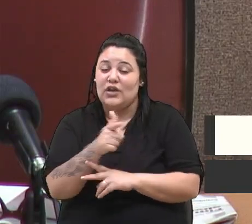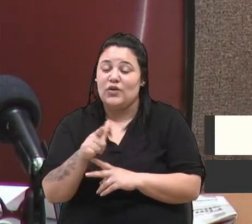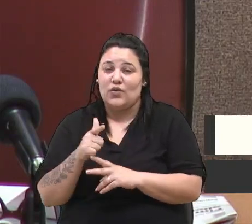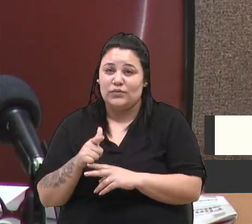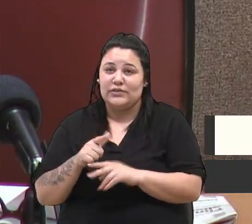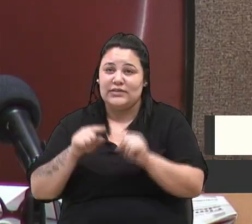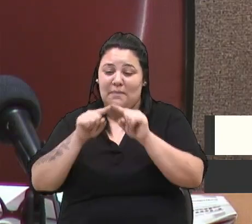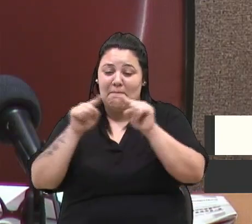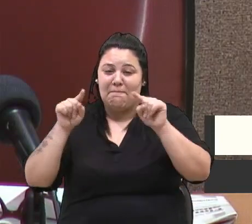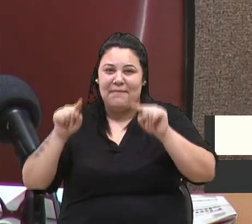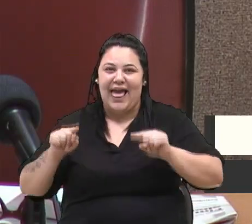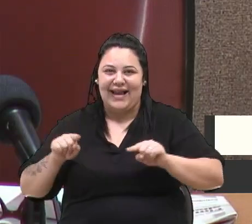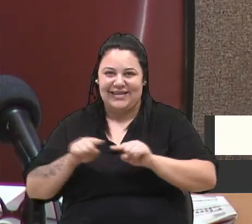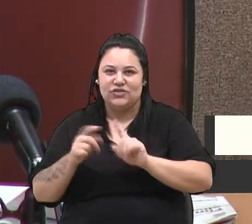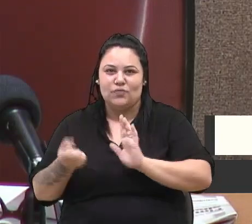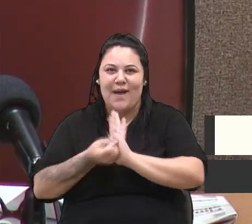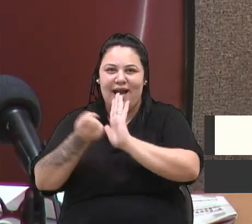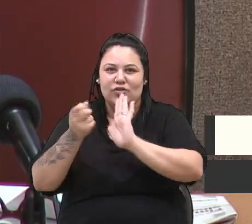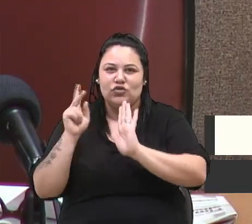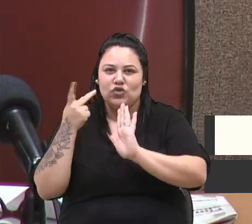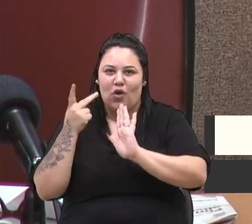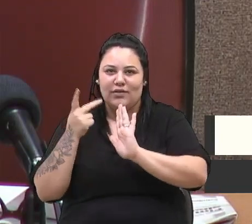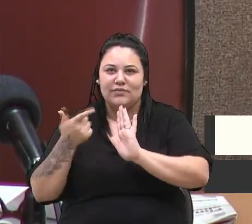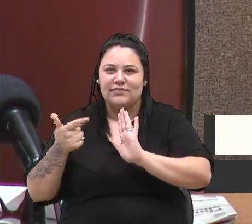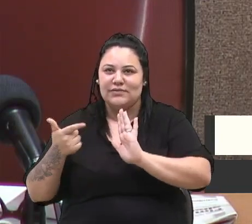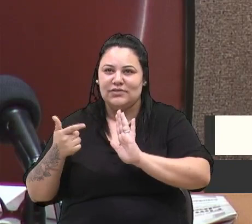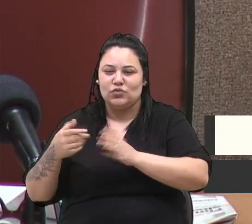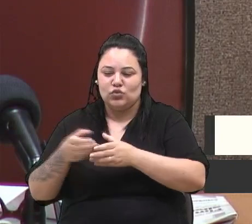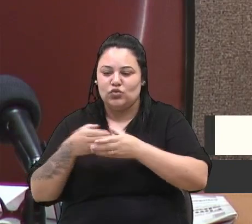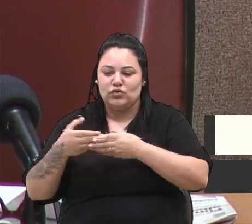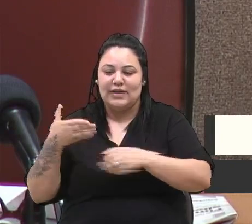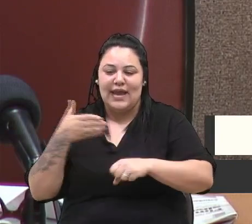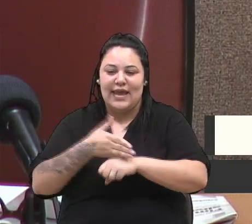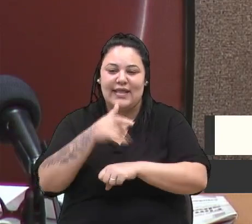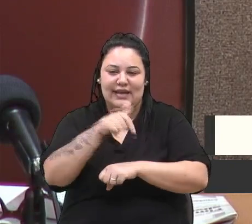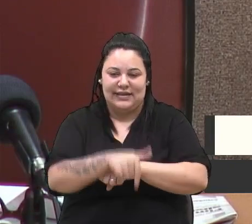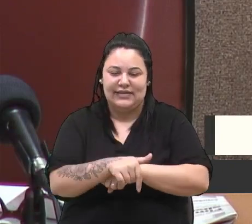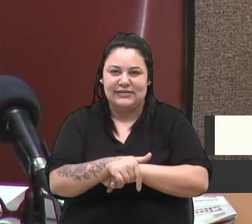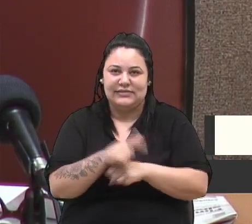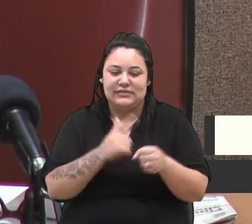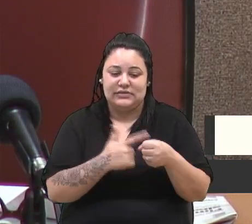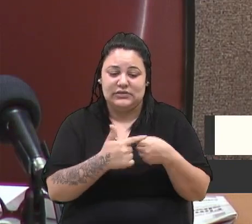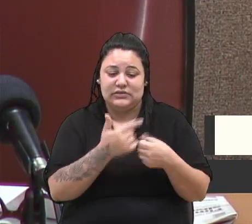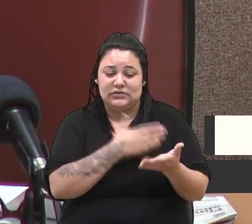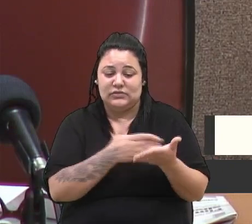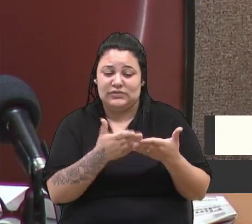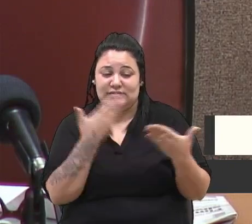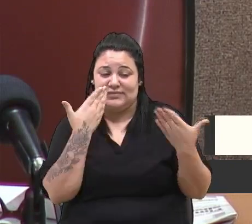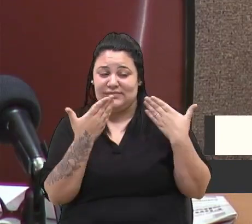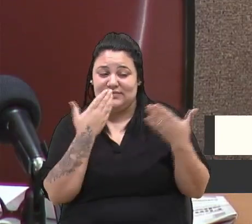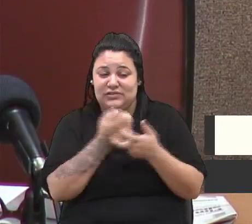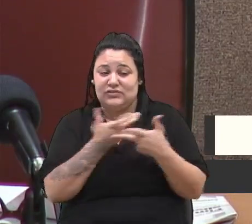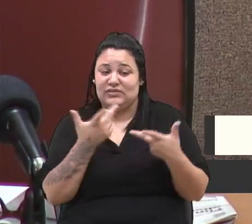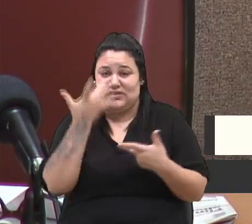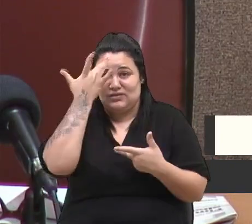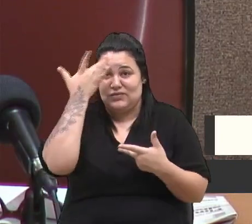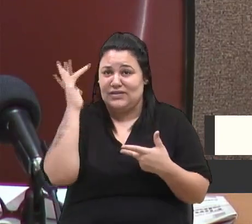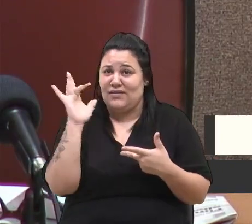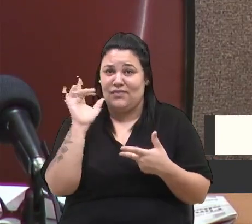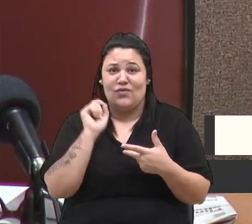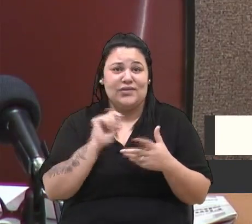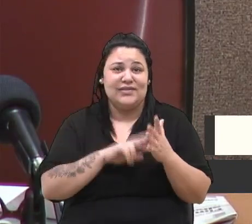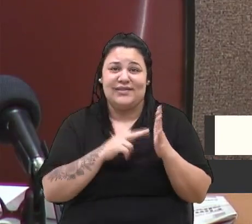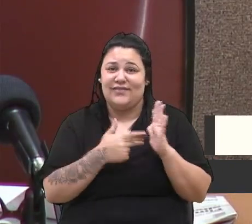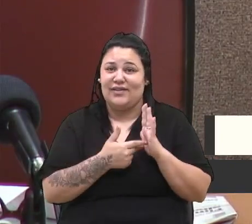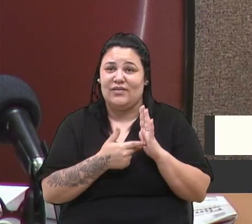né? Se um turista entra na cidade e começa a analisar os monumentos e obras de Caxias, ele não vai saber nenhum o que é,